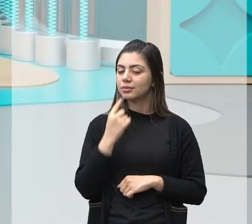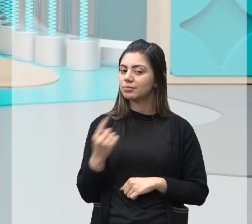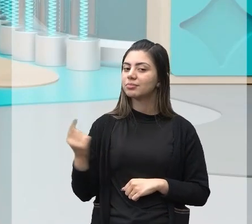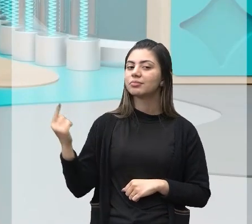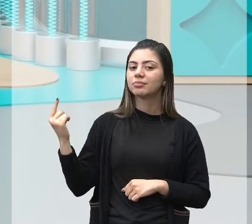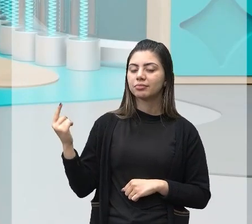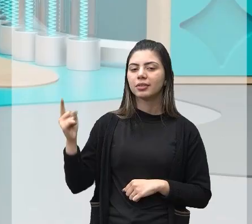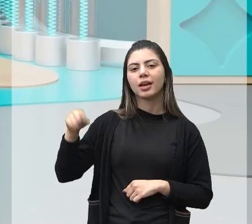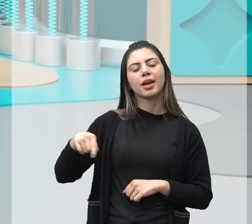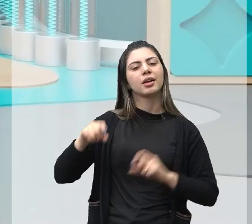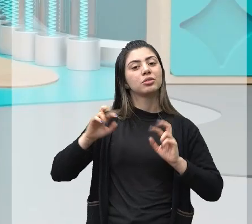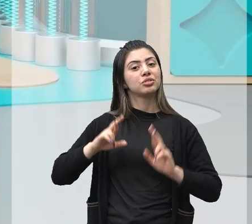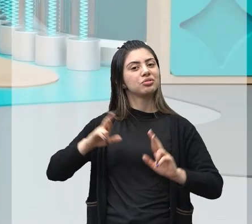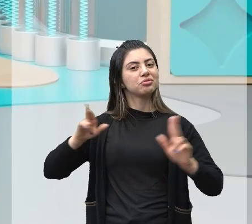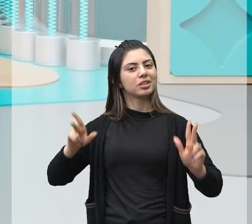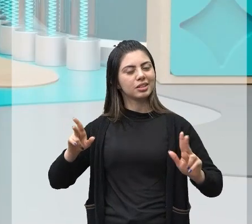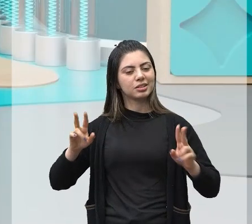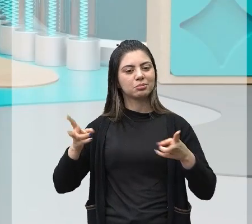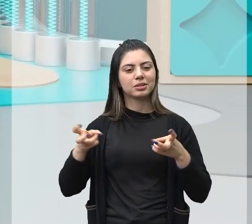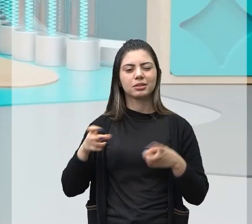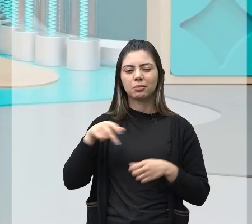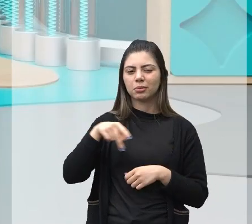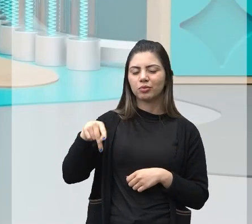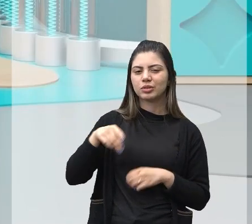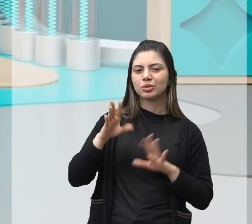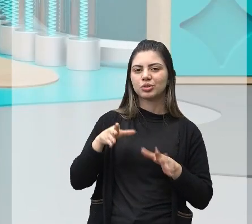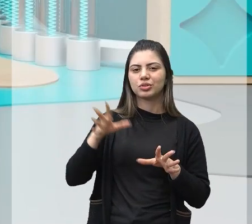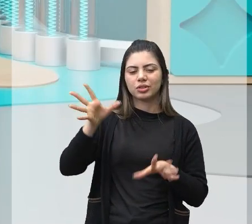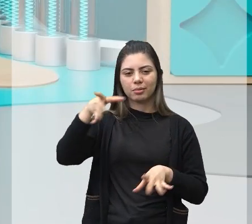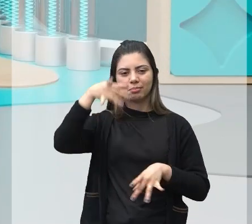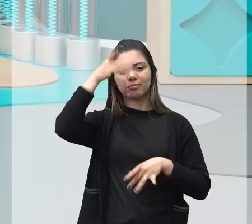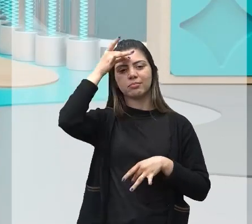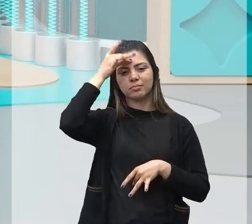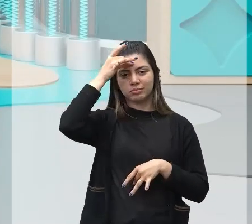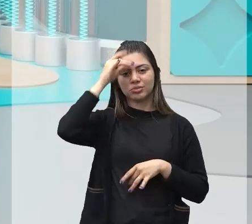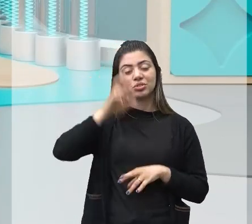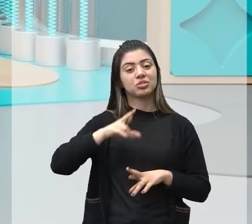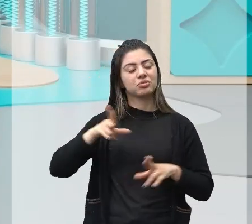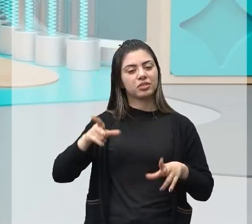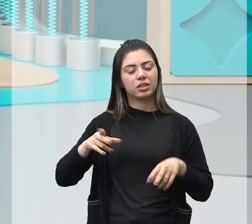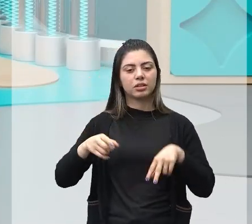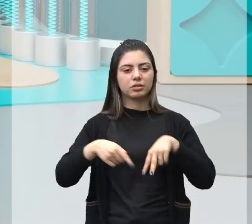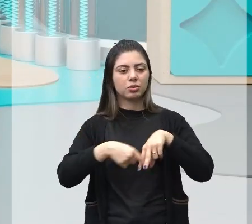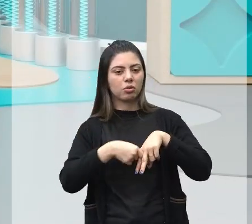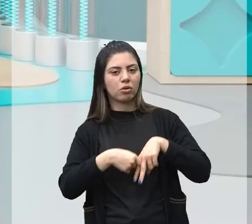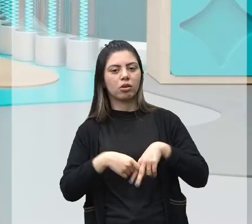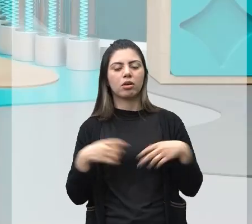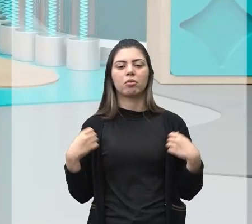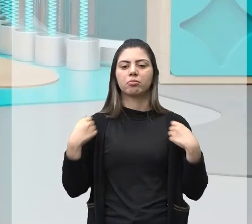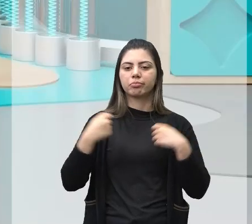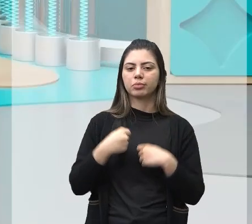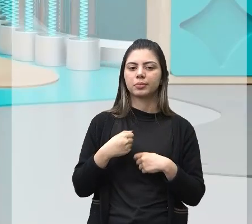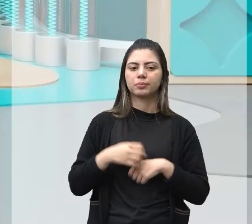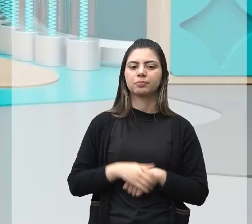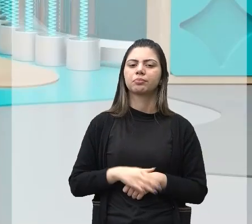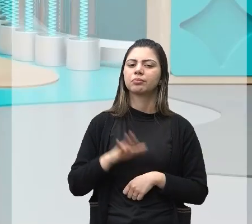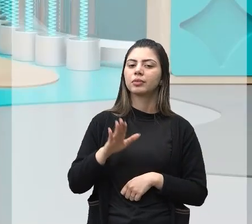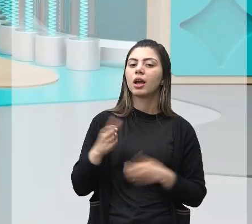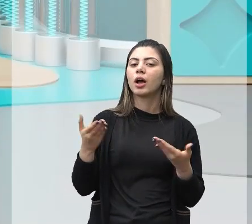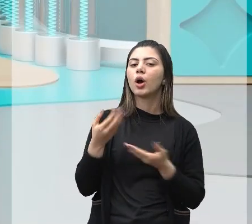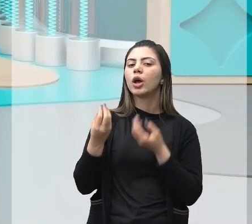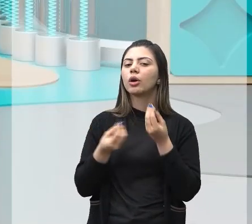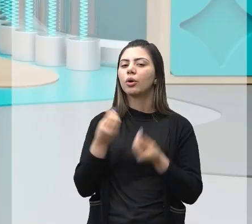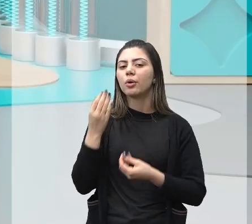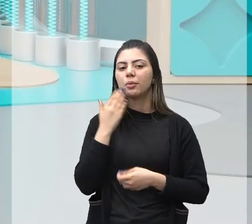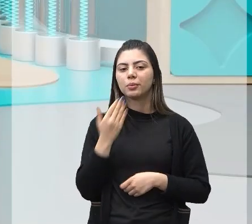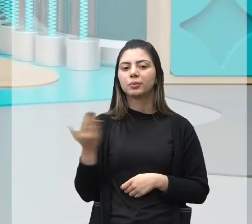momento diferente. O professor ele já está caracterizado de uma forma diferente, uma calça jeans, um colete. E aqui está